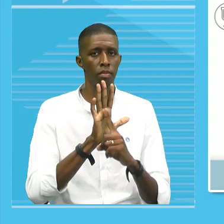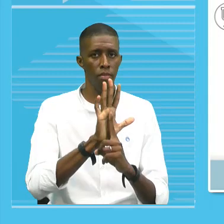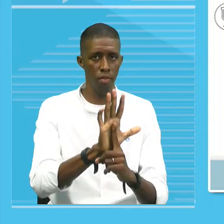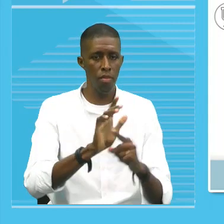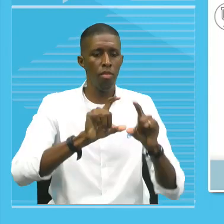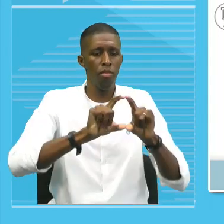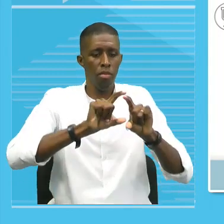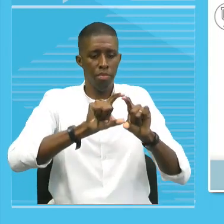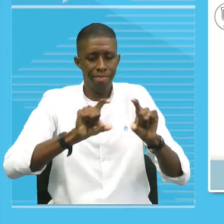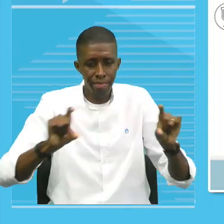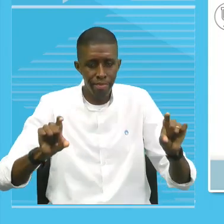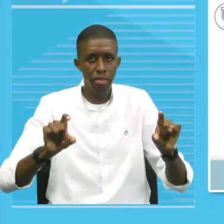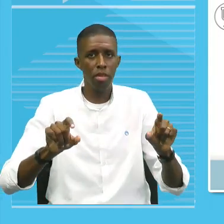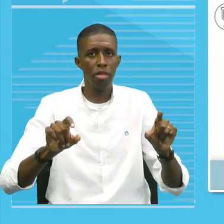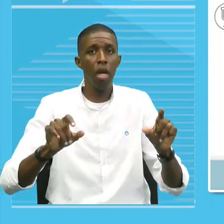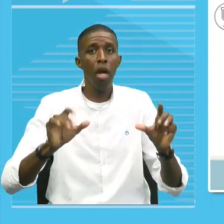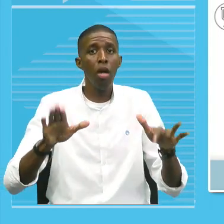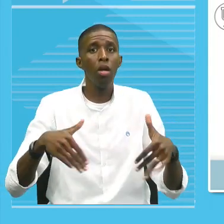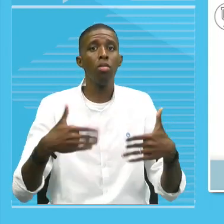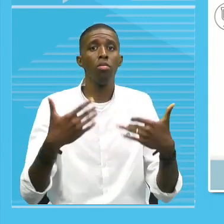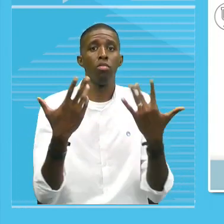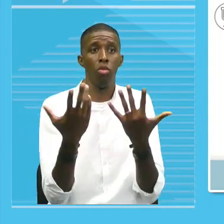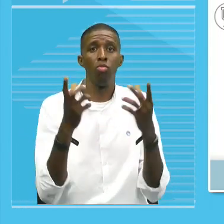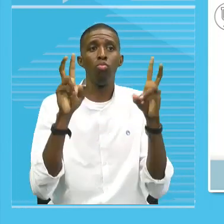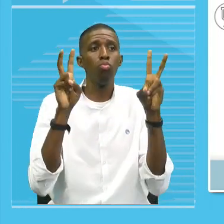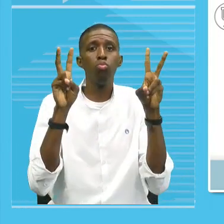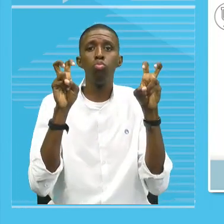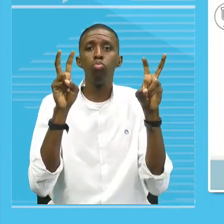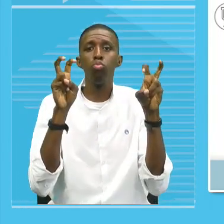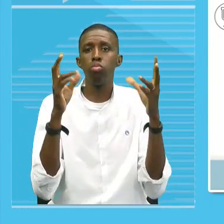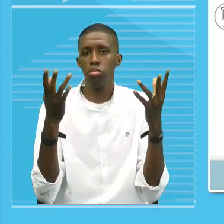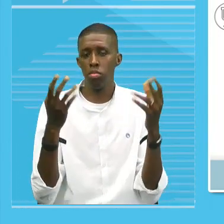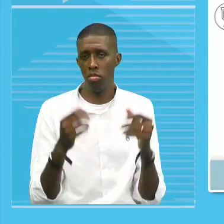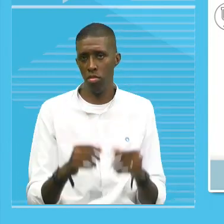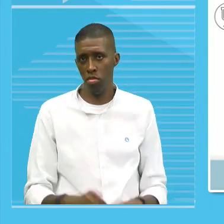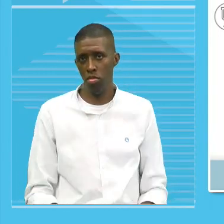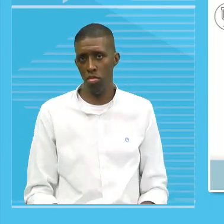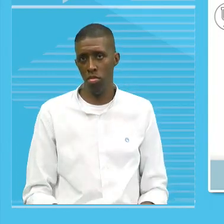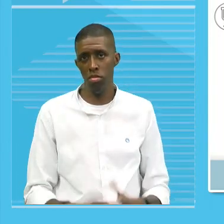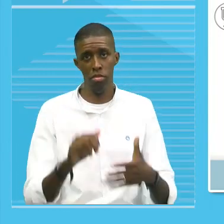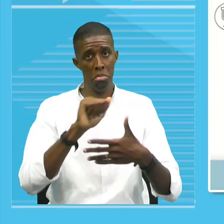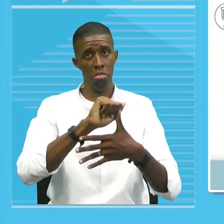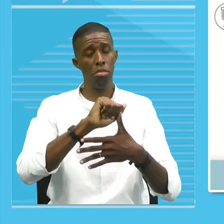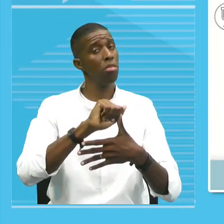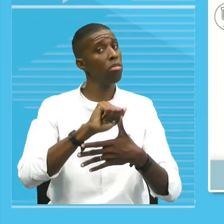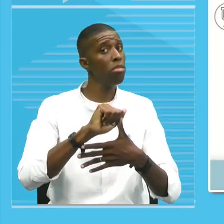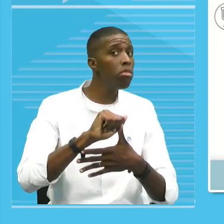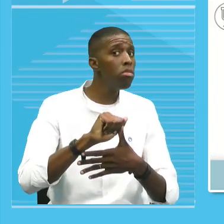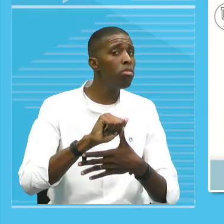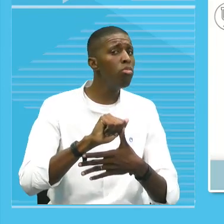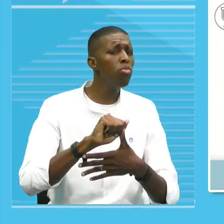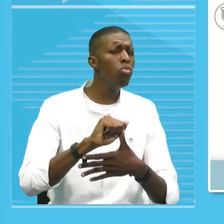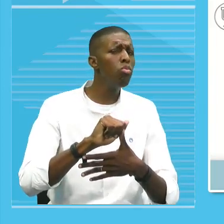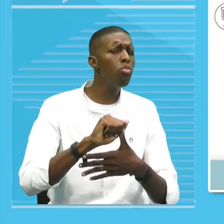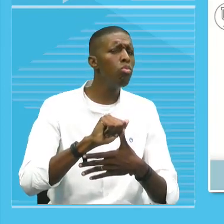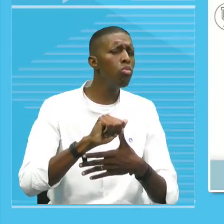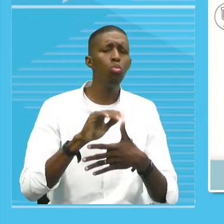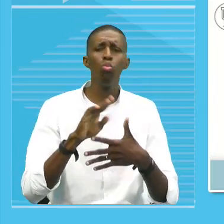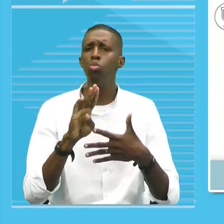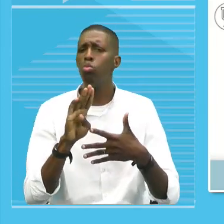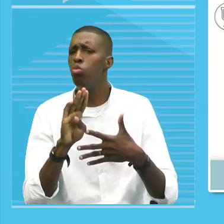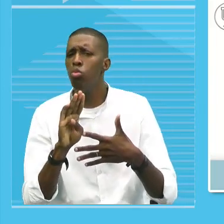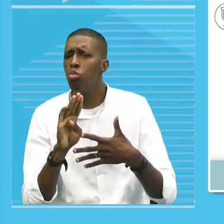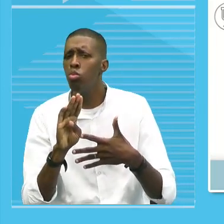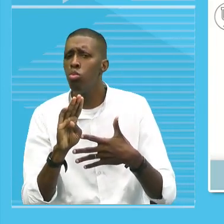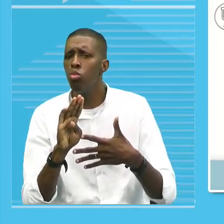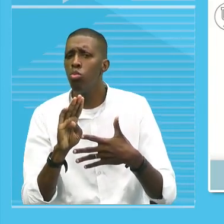um título qual seria a dica o título do texto deve antecipar